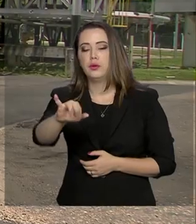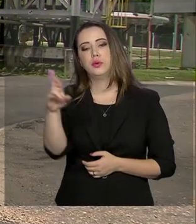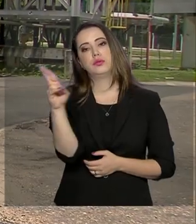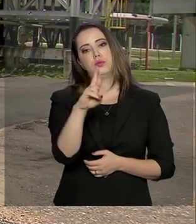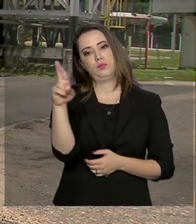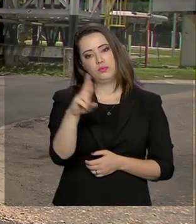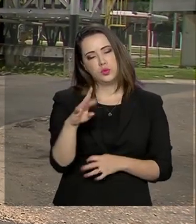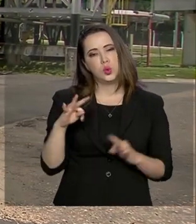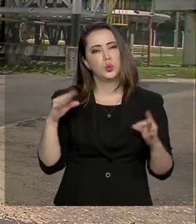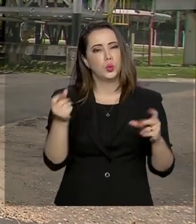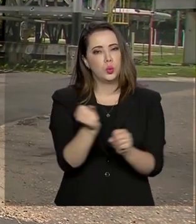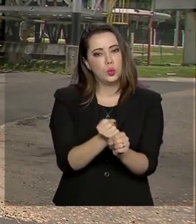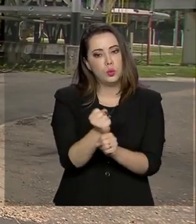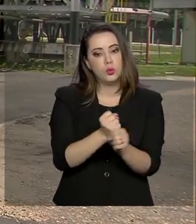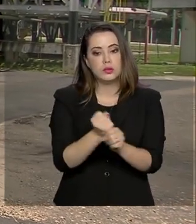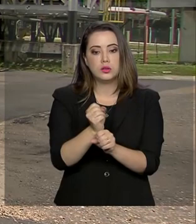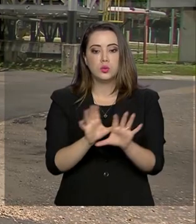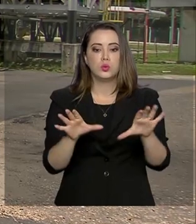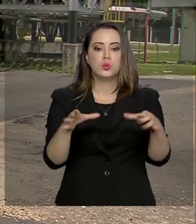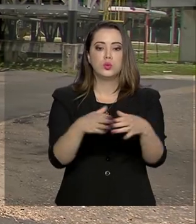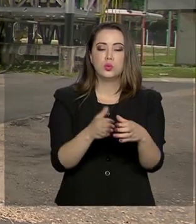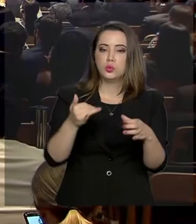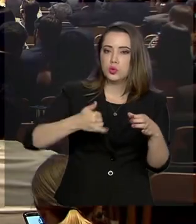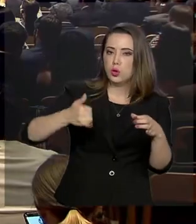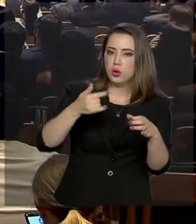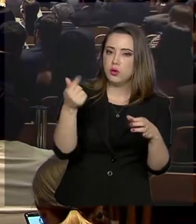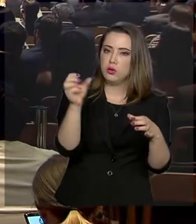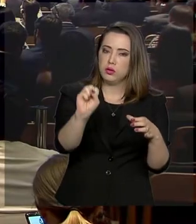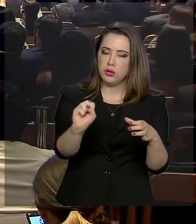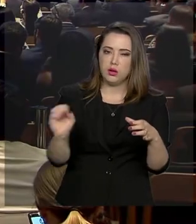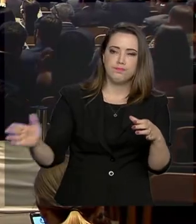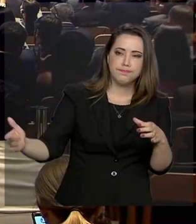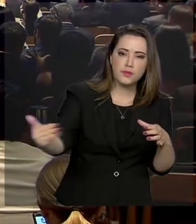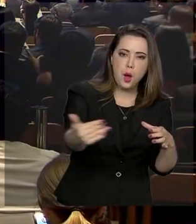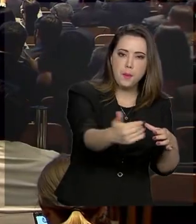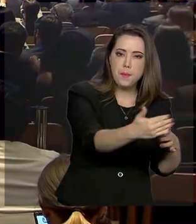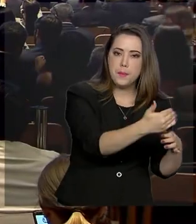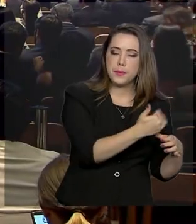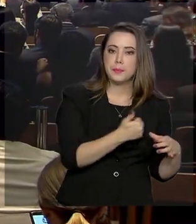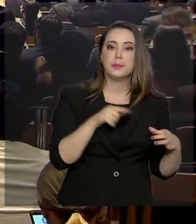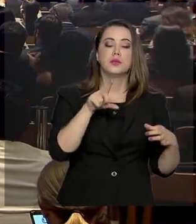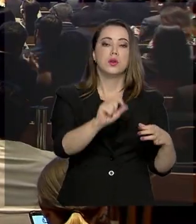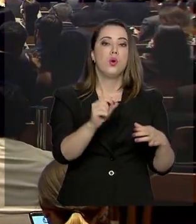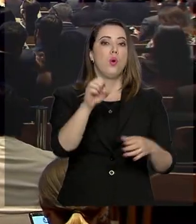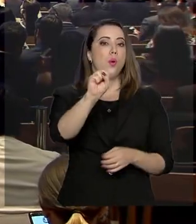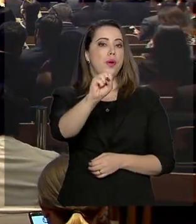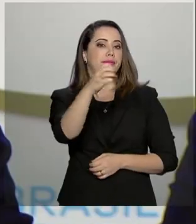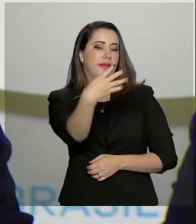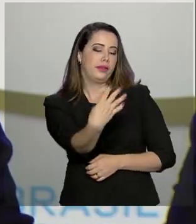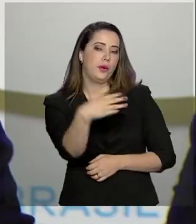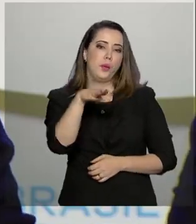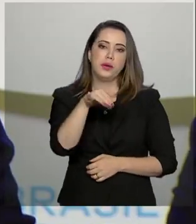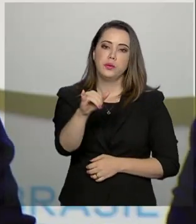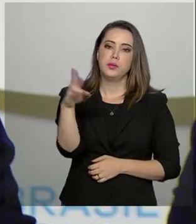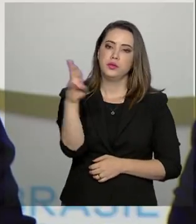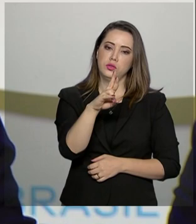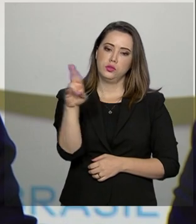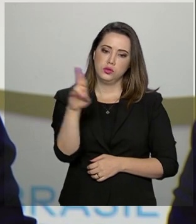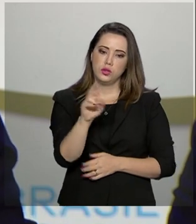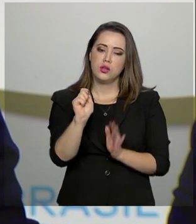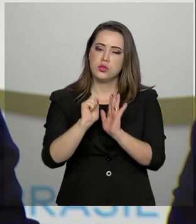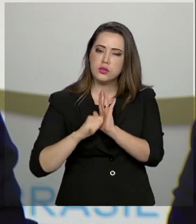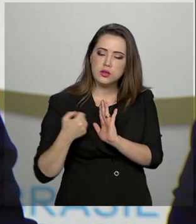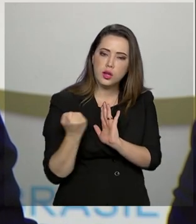Ao todo no ano, o setor de petróleo e gás arrecadou 84 bilhões de reais em bônus de